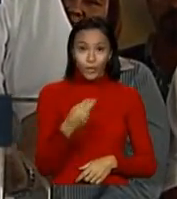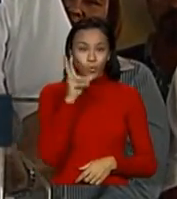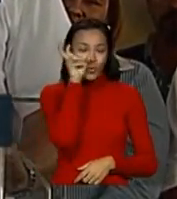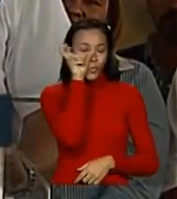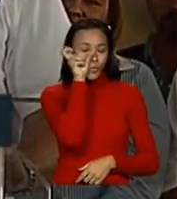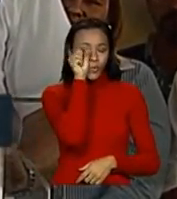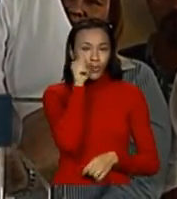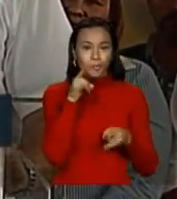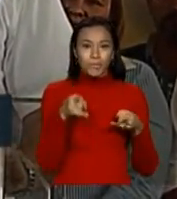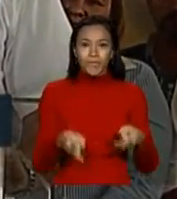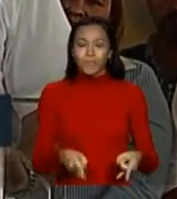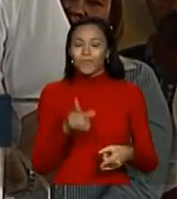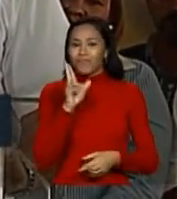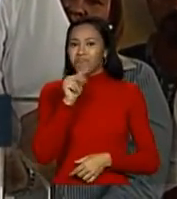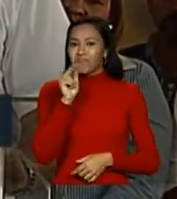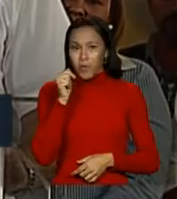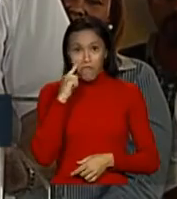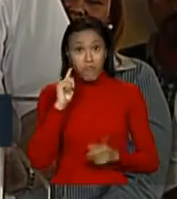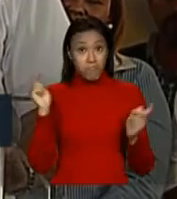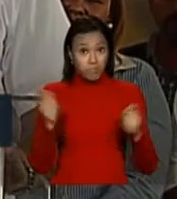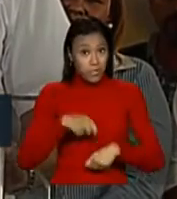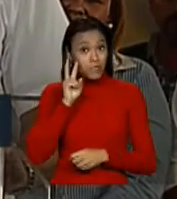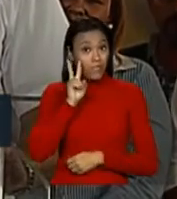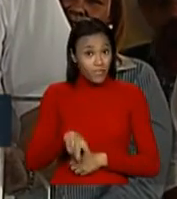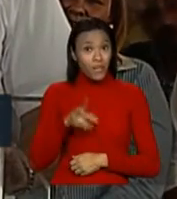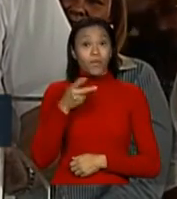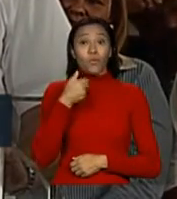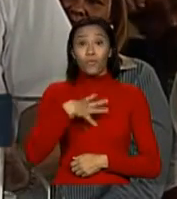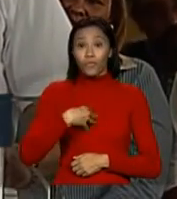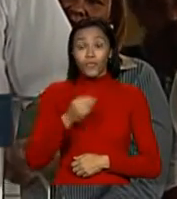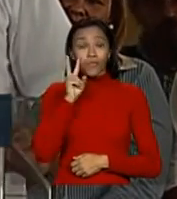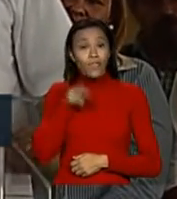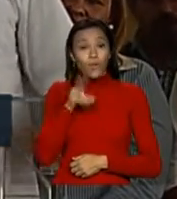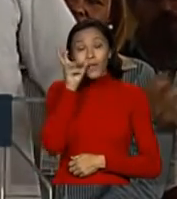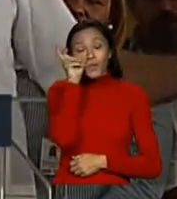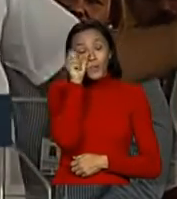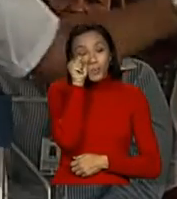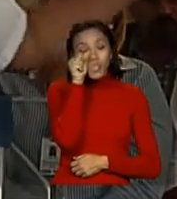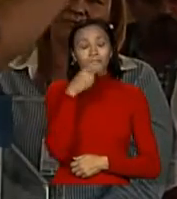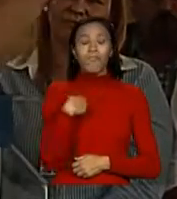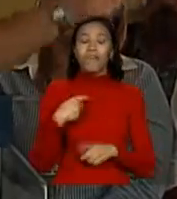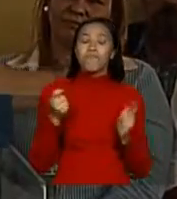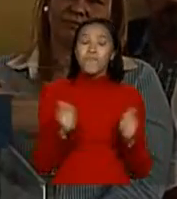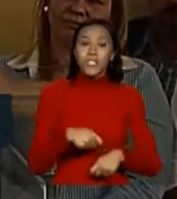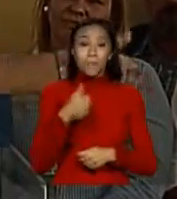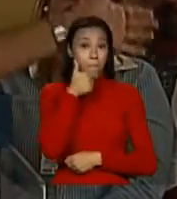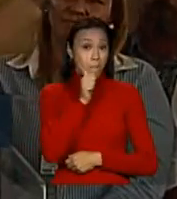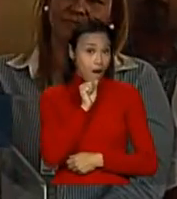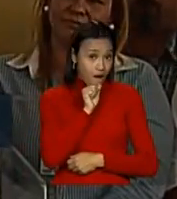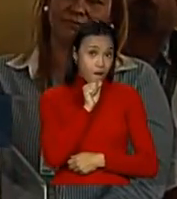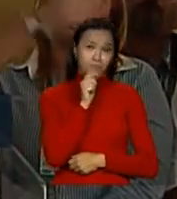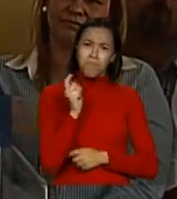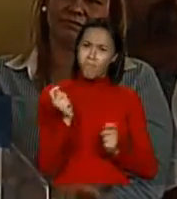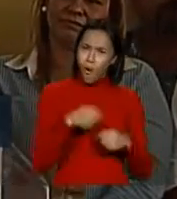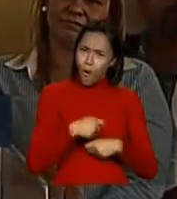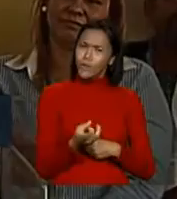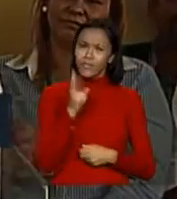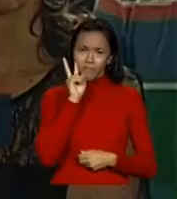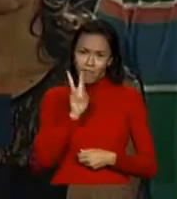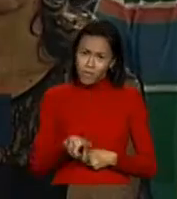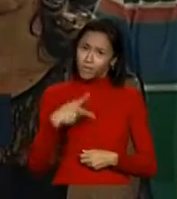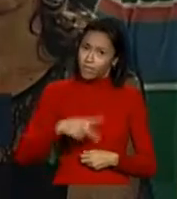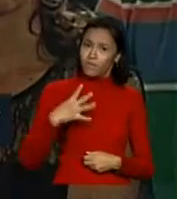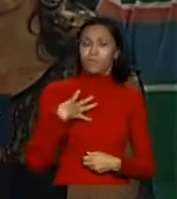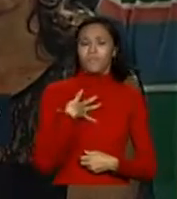dormindo foi a primeira vez que ela pode ver o rosto do filho dela dormindo foi pra gente permitir que mães possam voltar a ver seus